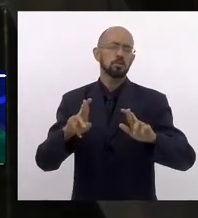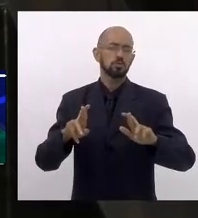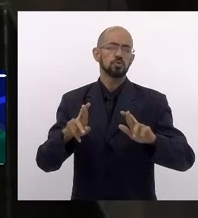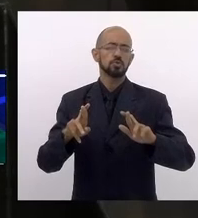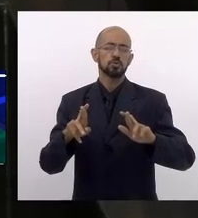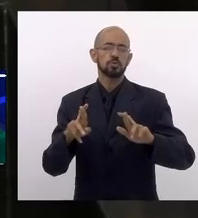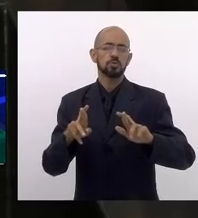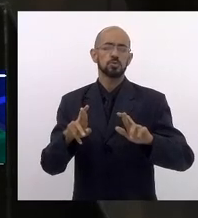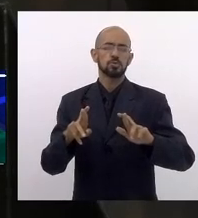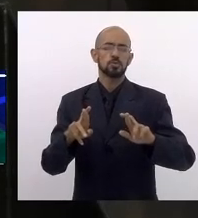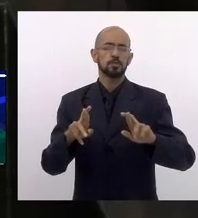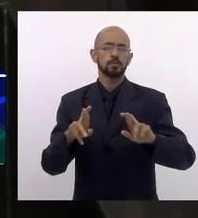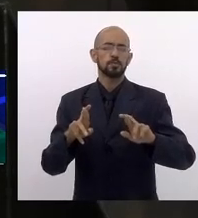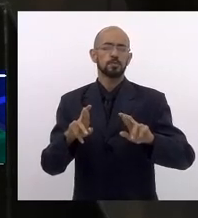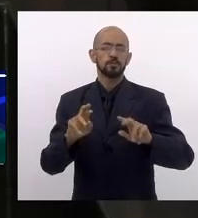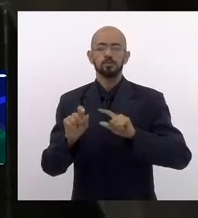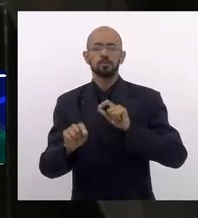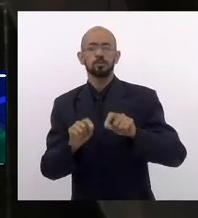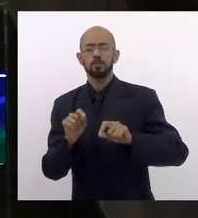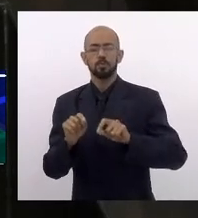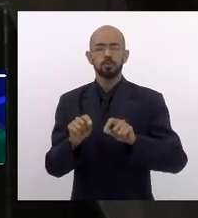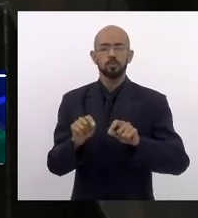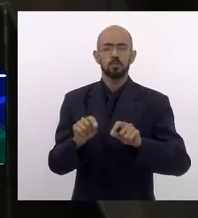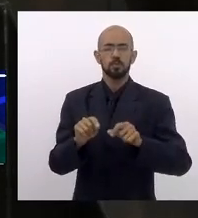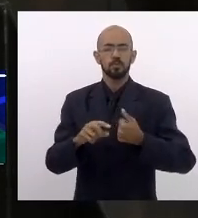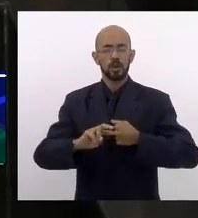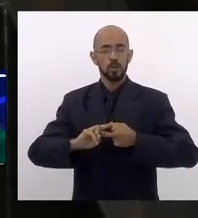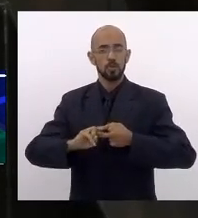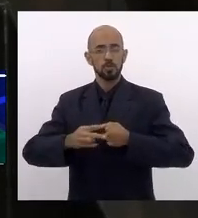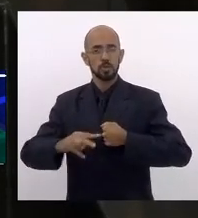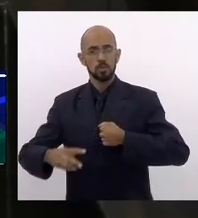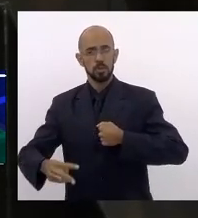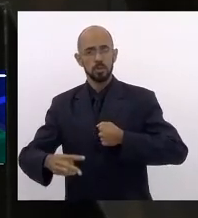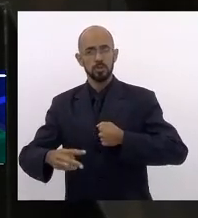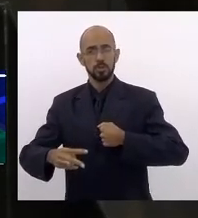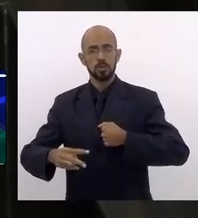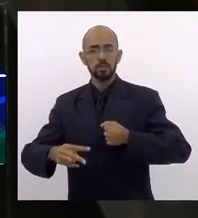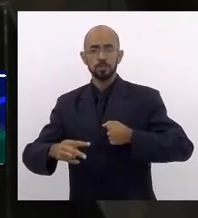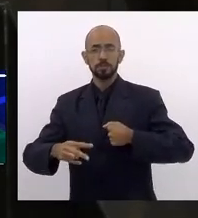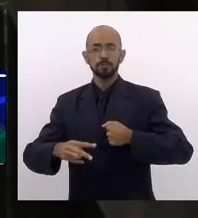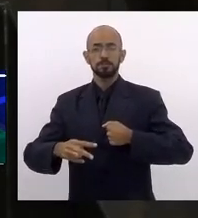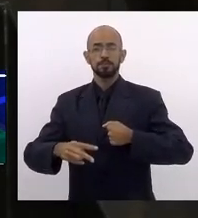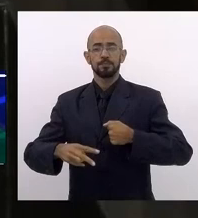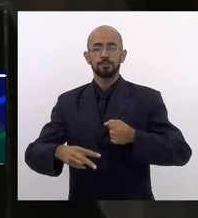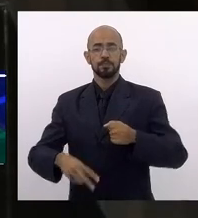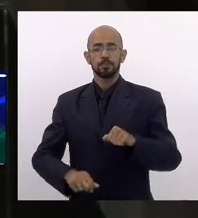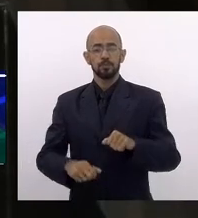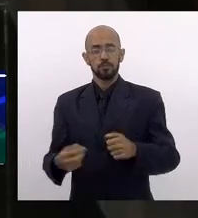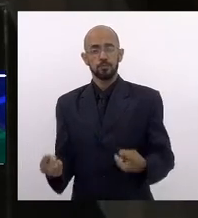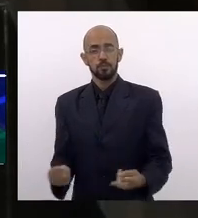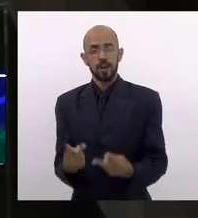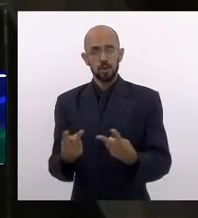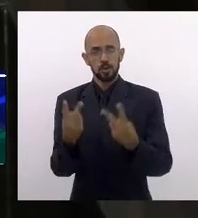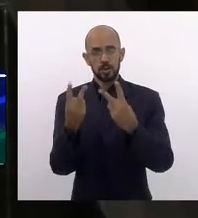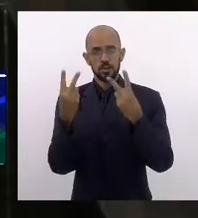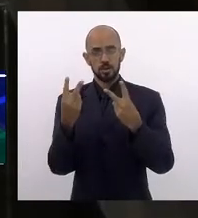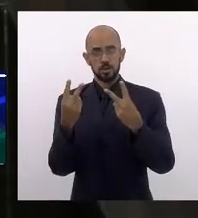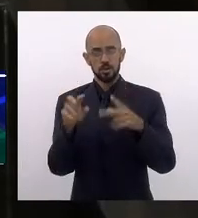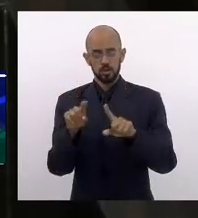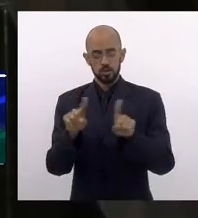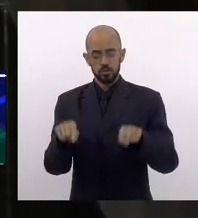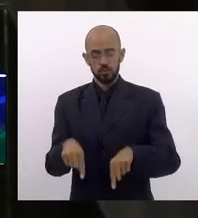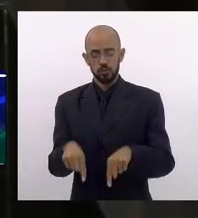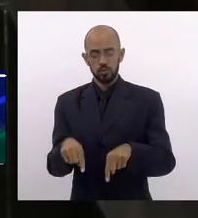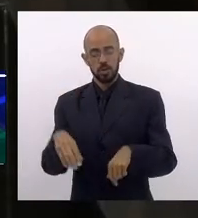a gente espera que, assim, o resultado do processo de valorização desses servidores